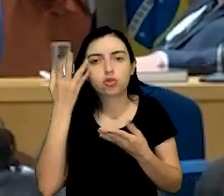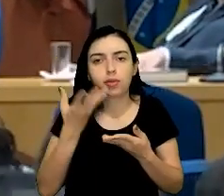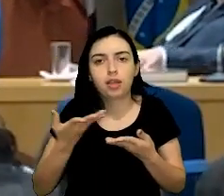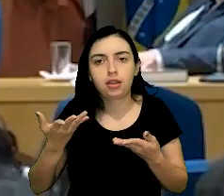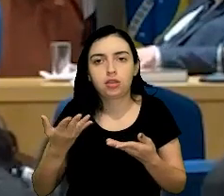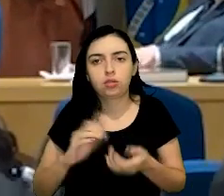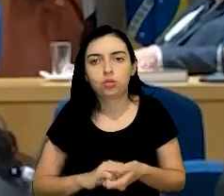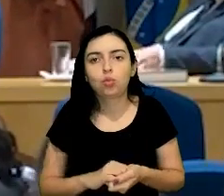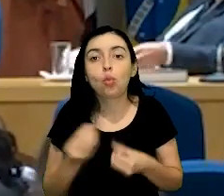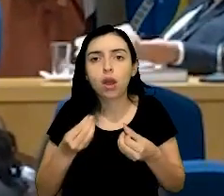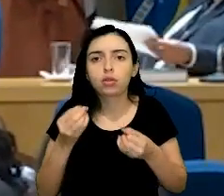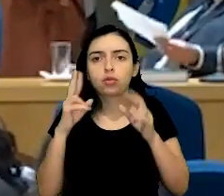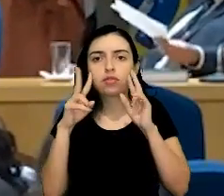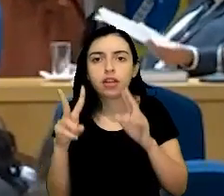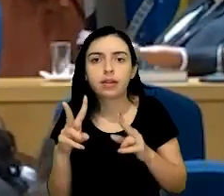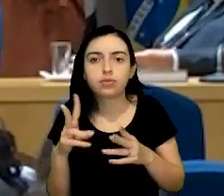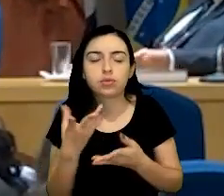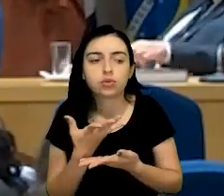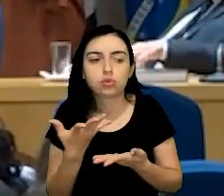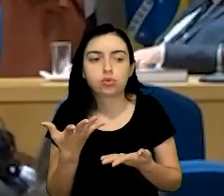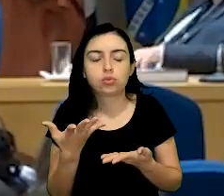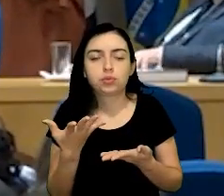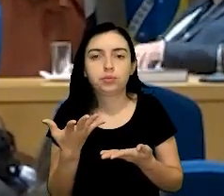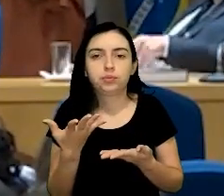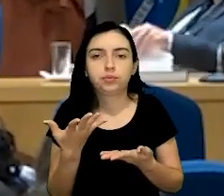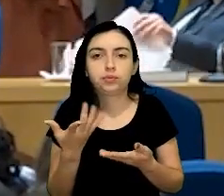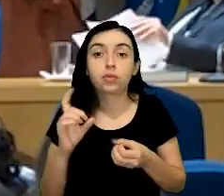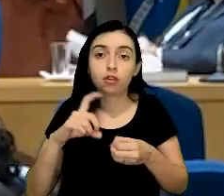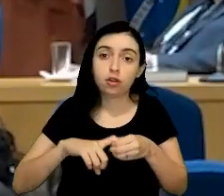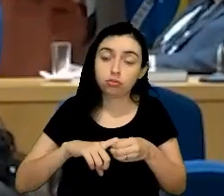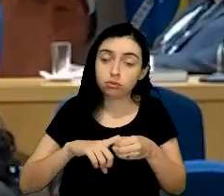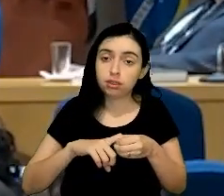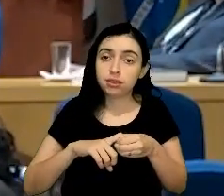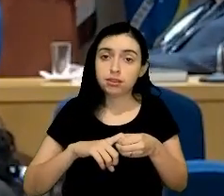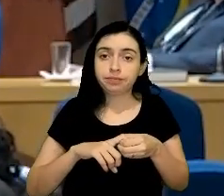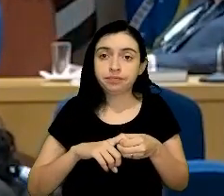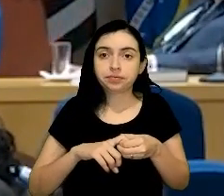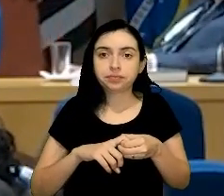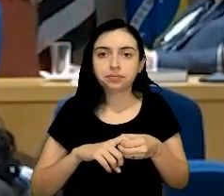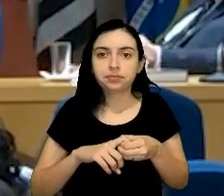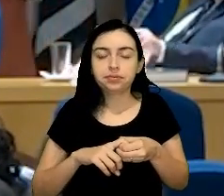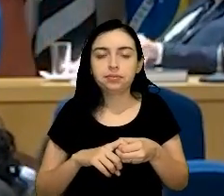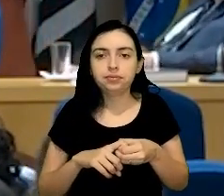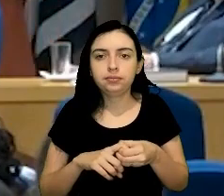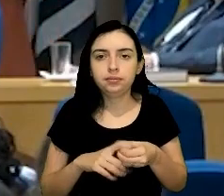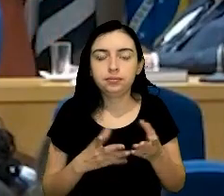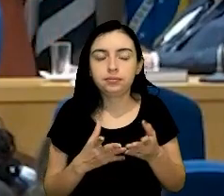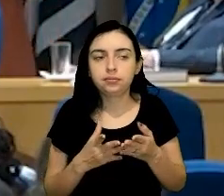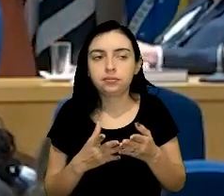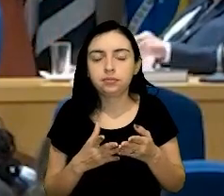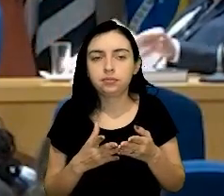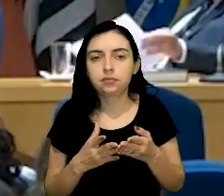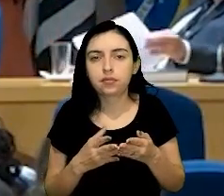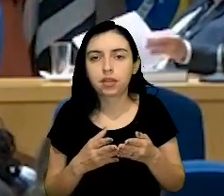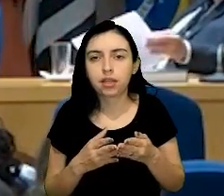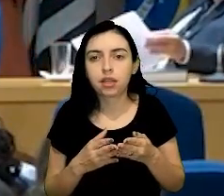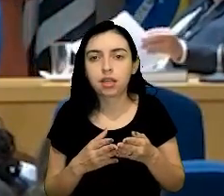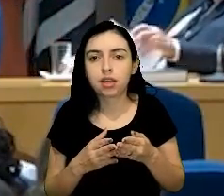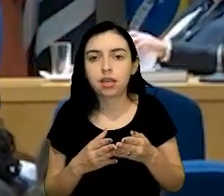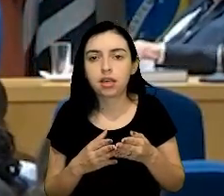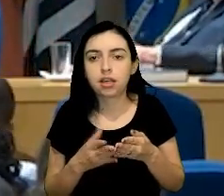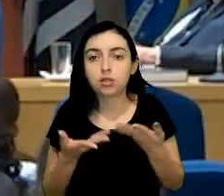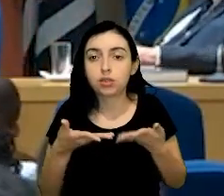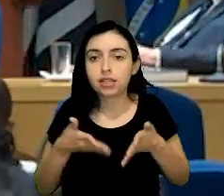olhamos... voltando, então, aqui. As nacionalidades que nós não temos